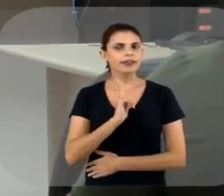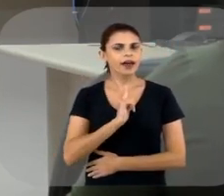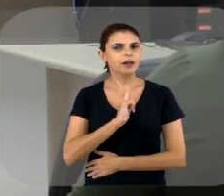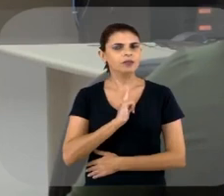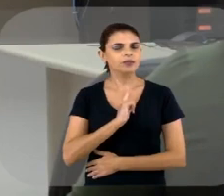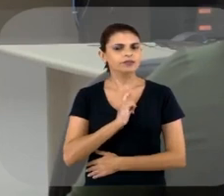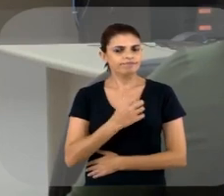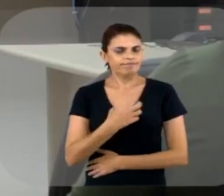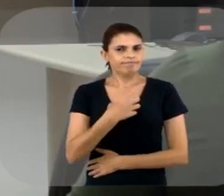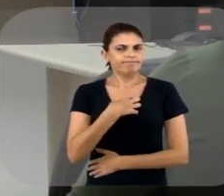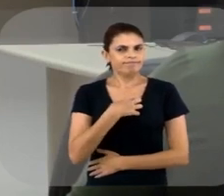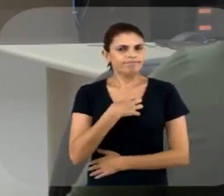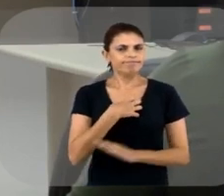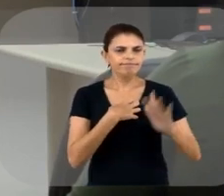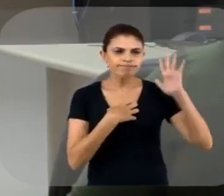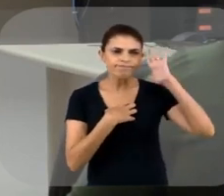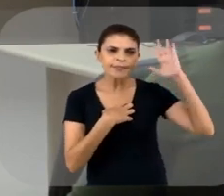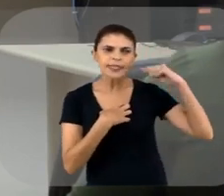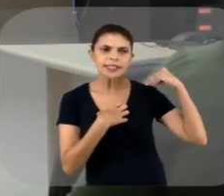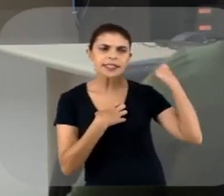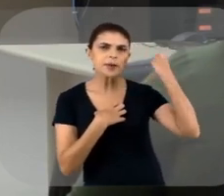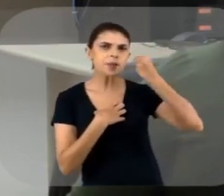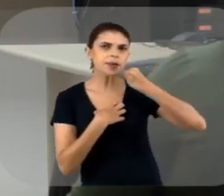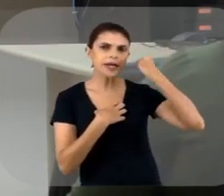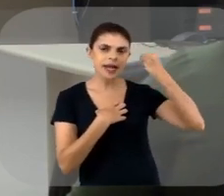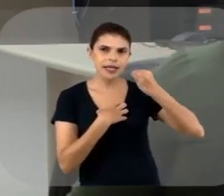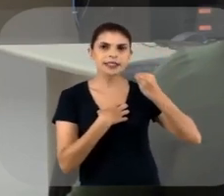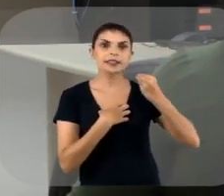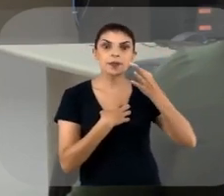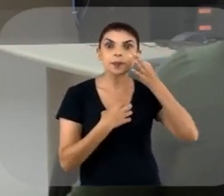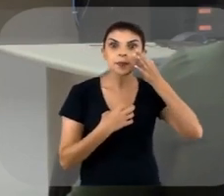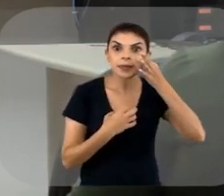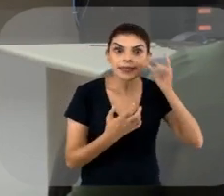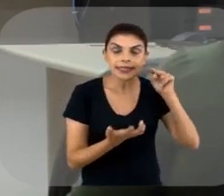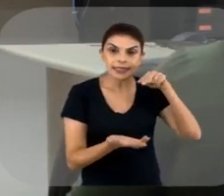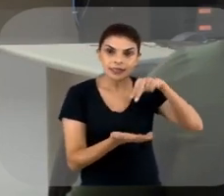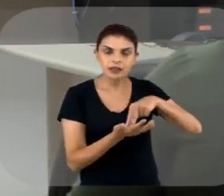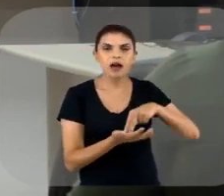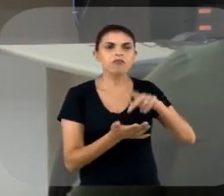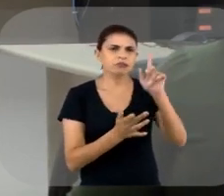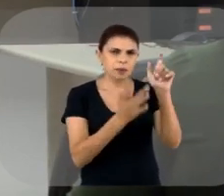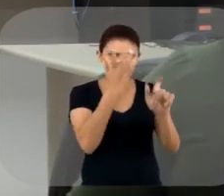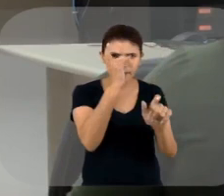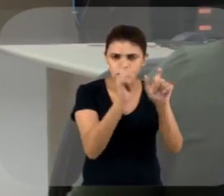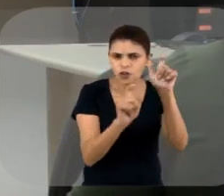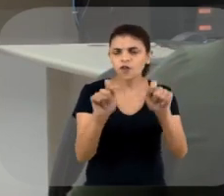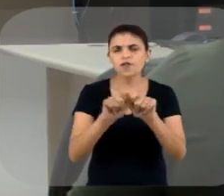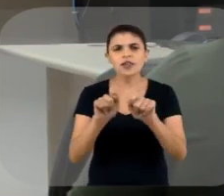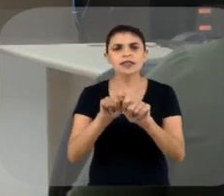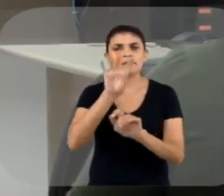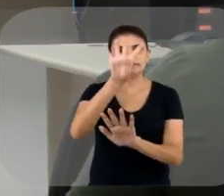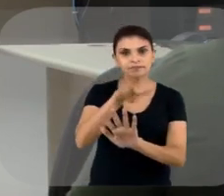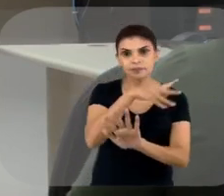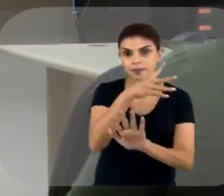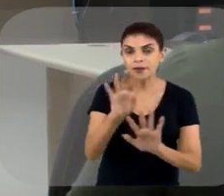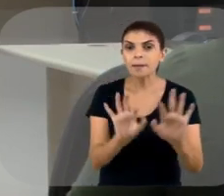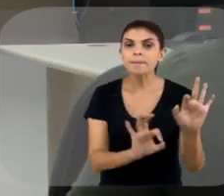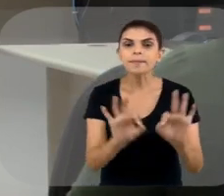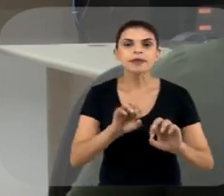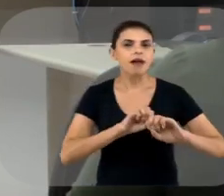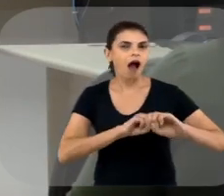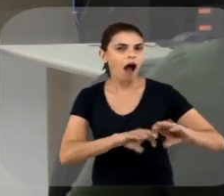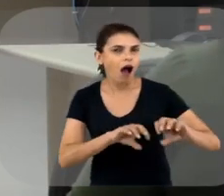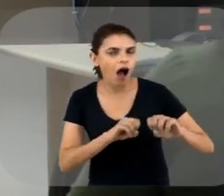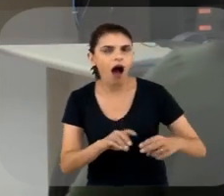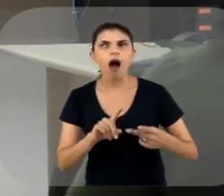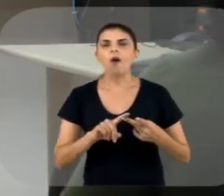está aqui numa experiência presencial também, que a pessoa faz ali o seu plano de aula, né, vai